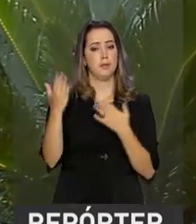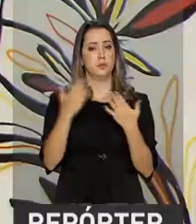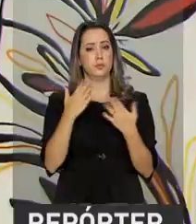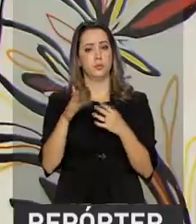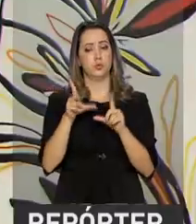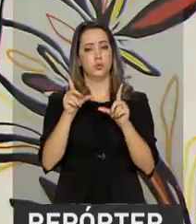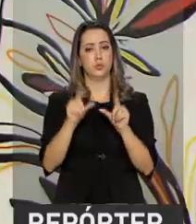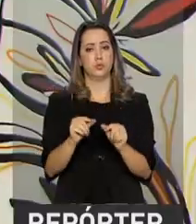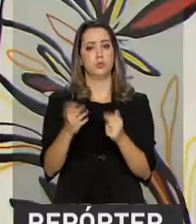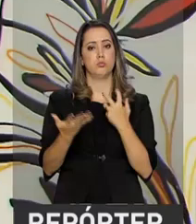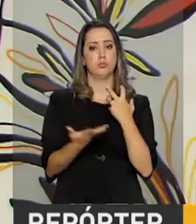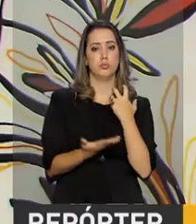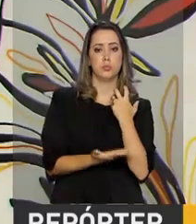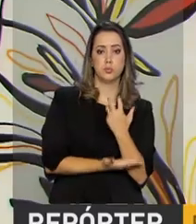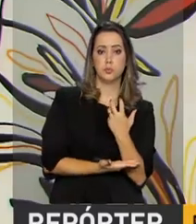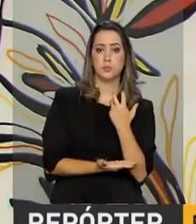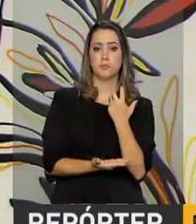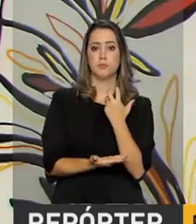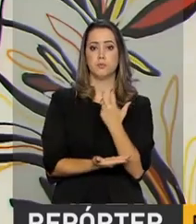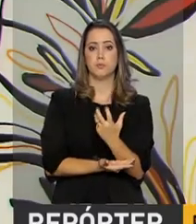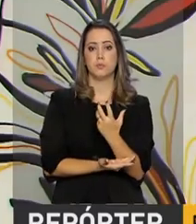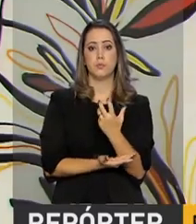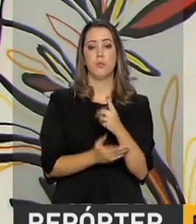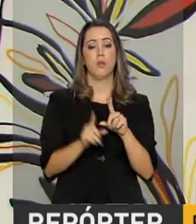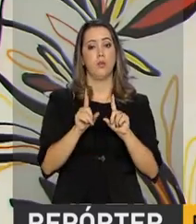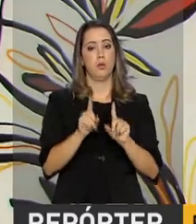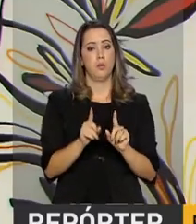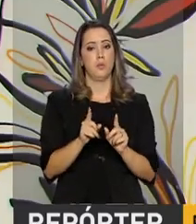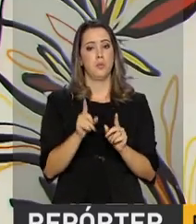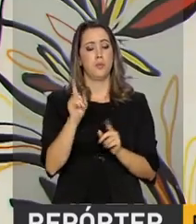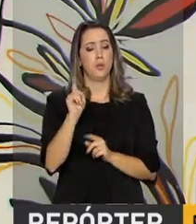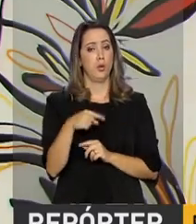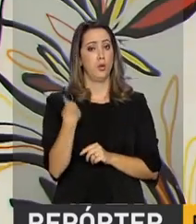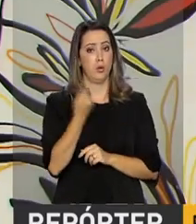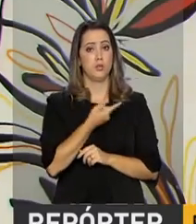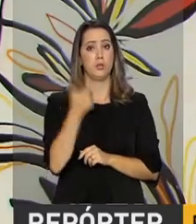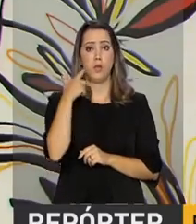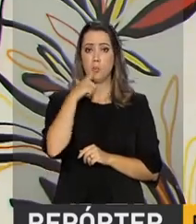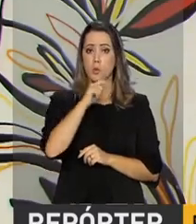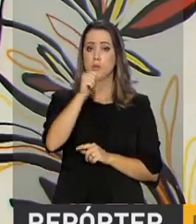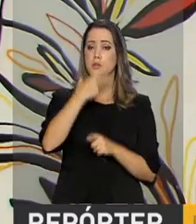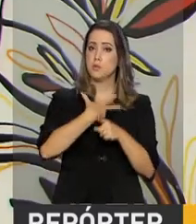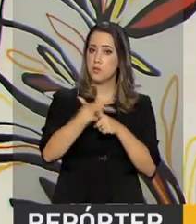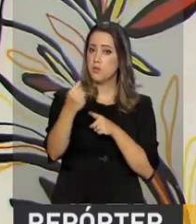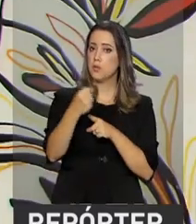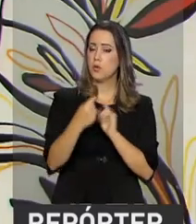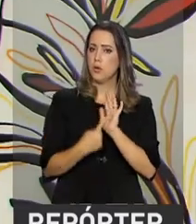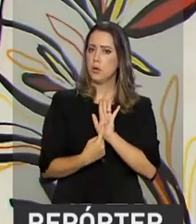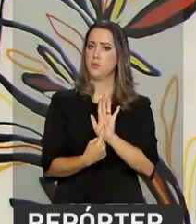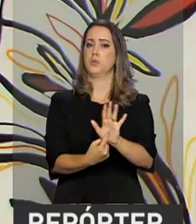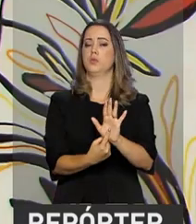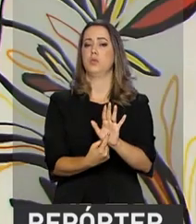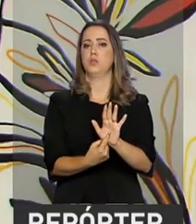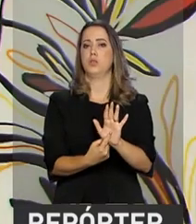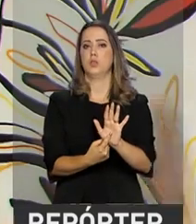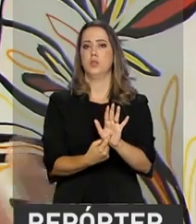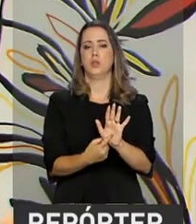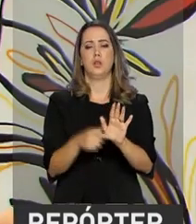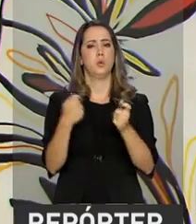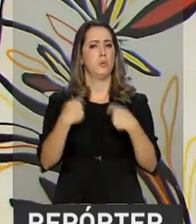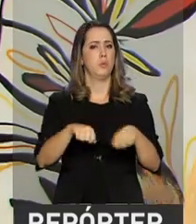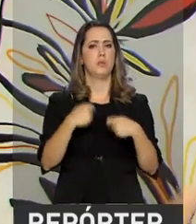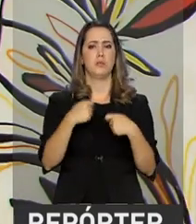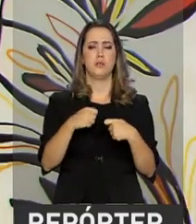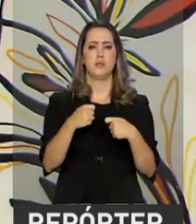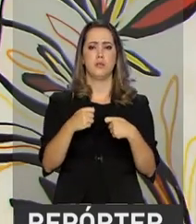esse é o grande sucesso da moratória da soja é mostrar aquela impediu né a expansão